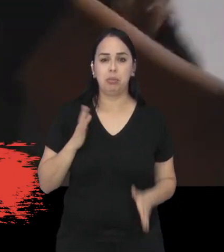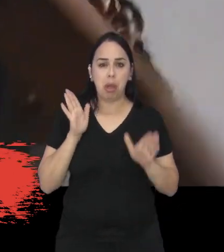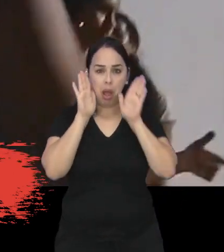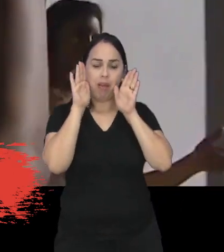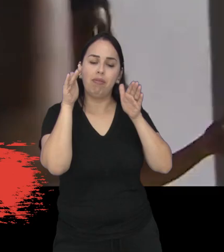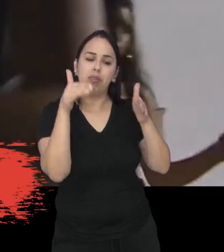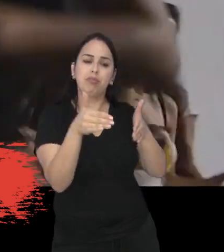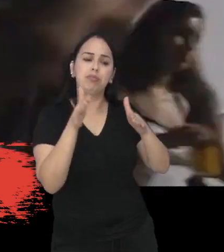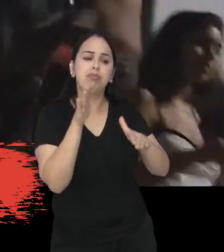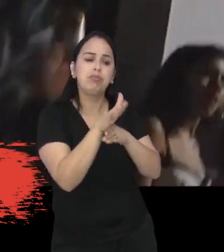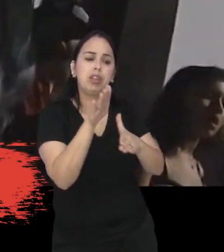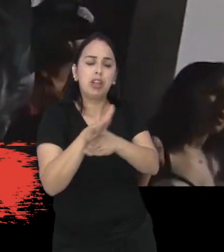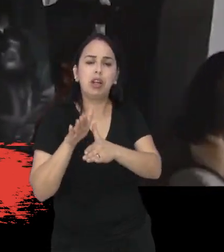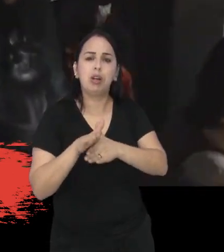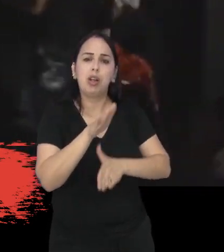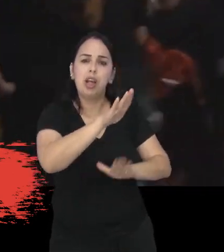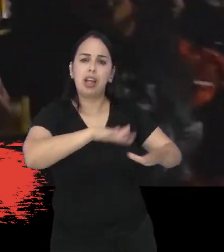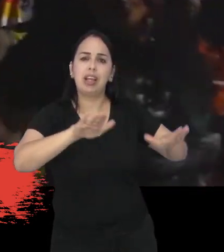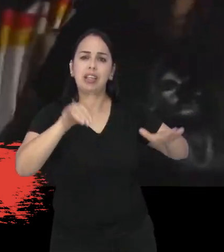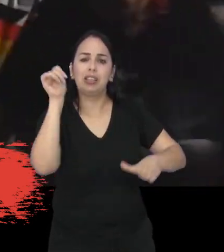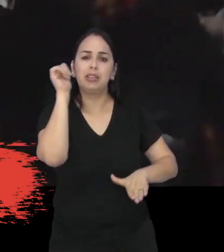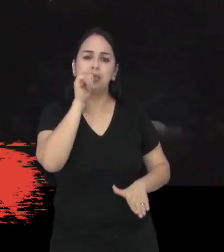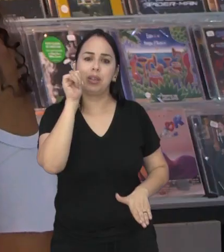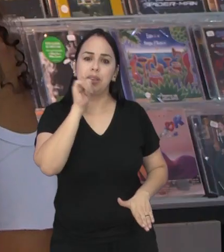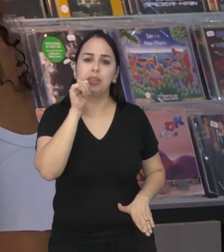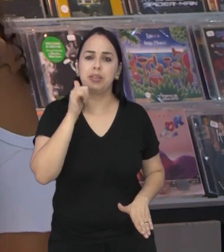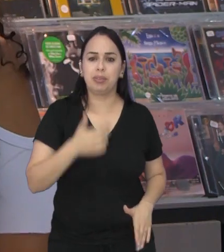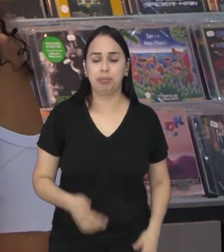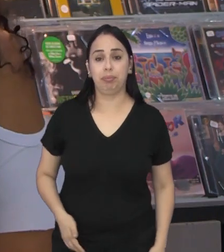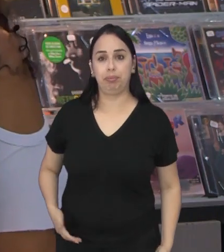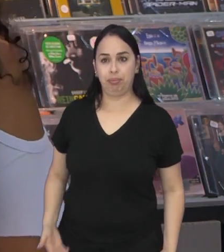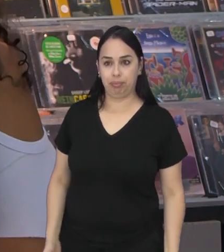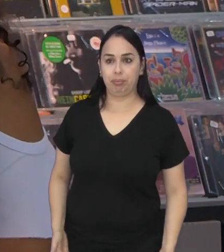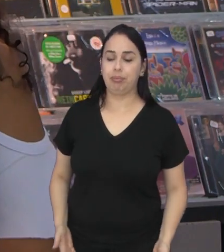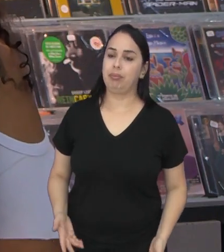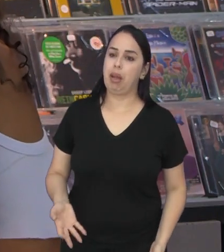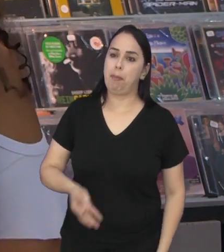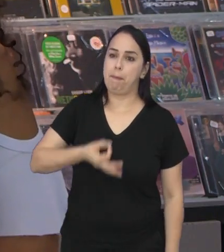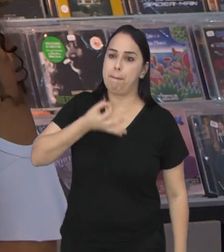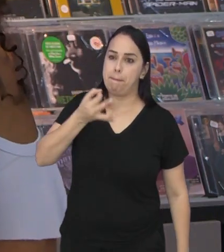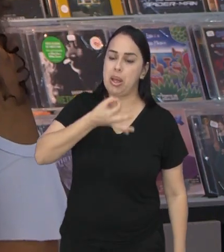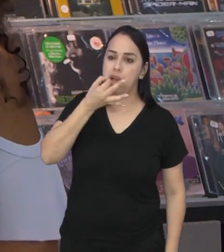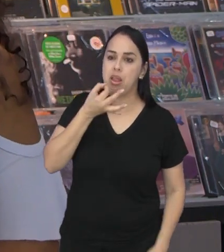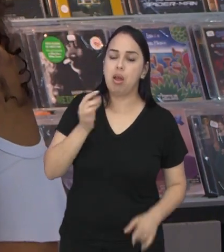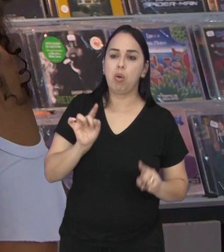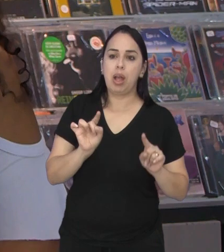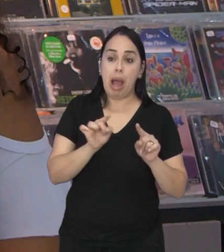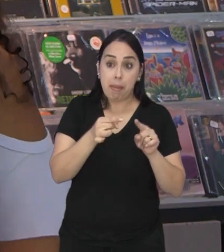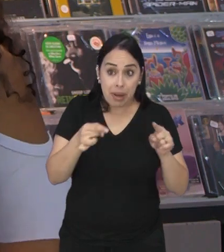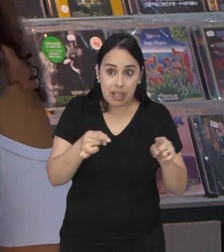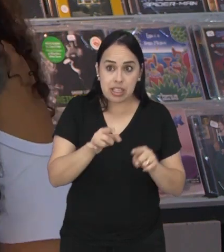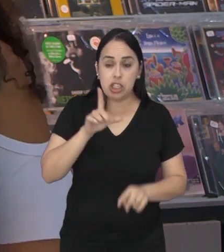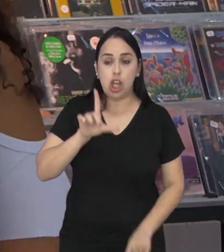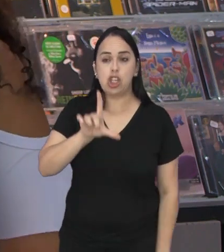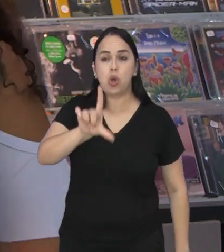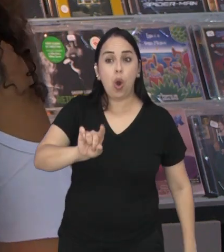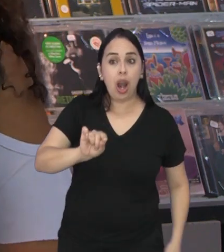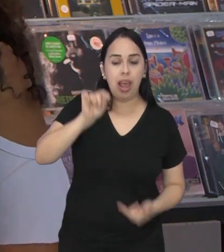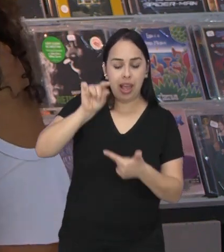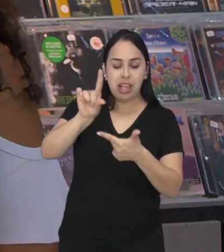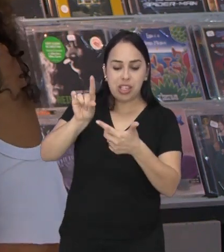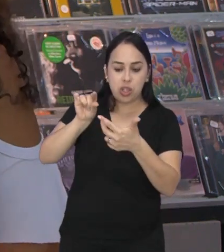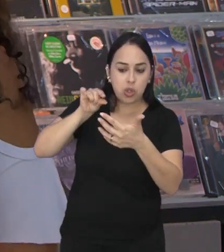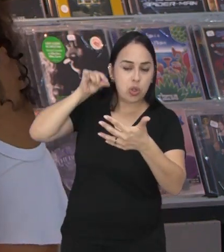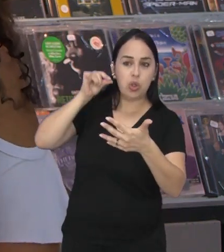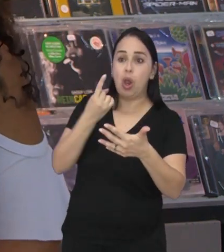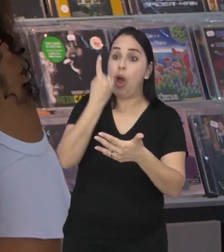nos menores. As menininhas da quebrada que já assinam os B.O. E aí acho que é isso, sabe? Acho que a música, assim, se eu pudesse escolher, se eu tivesse que